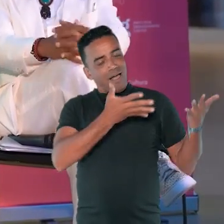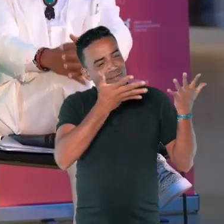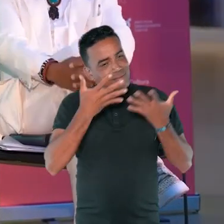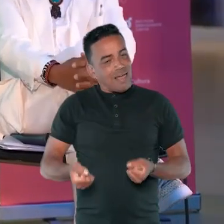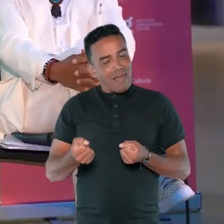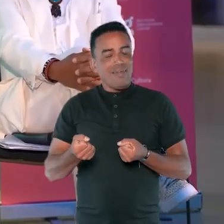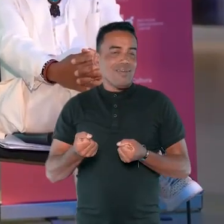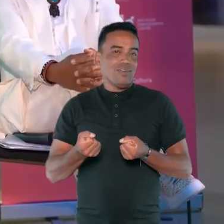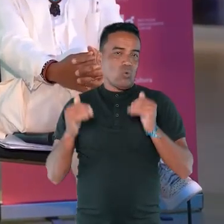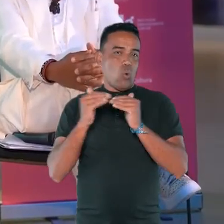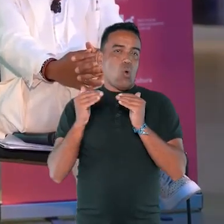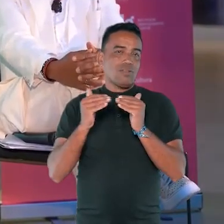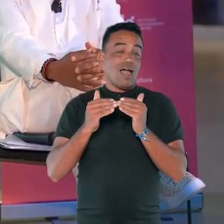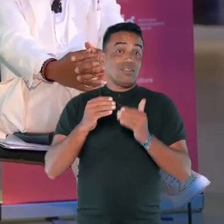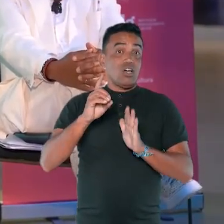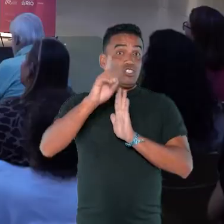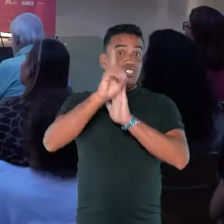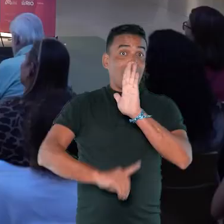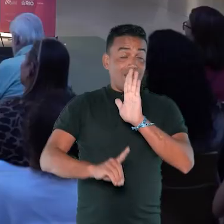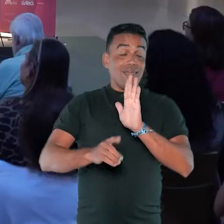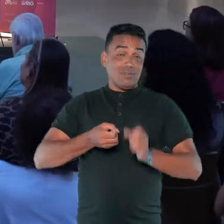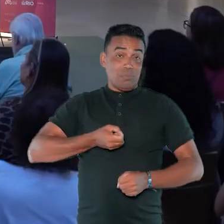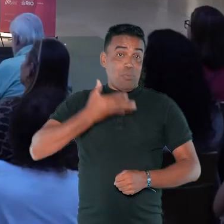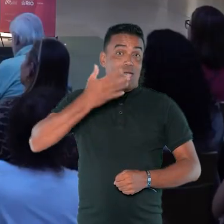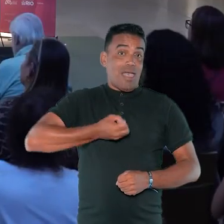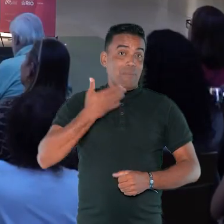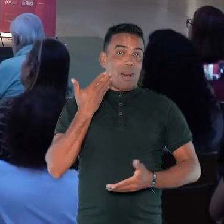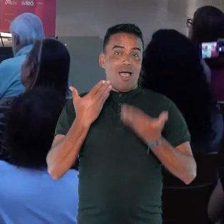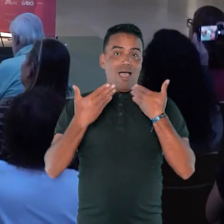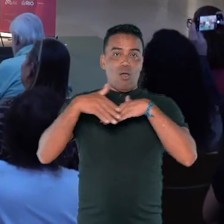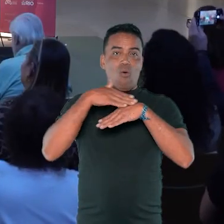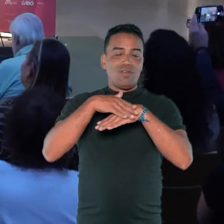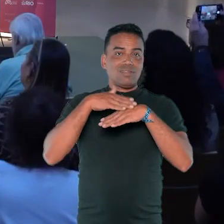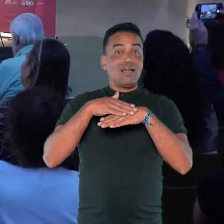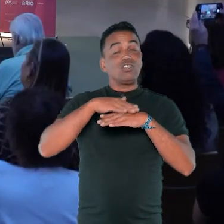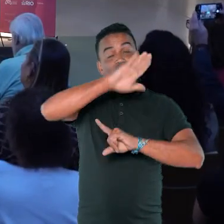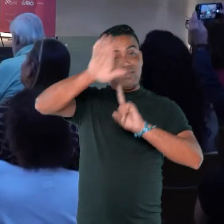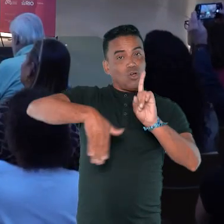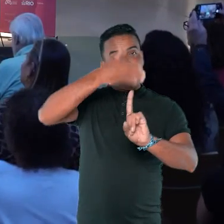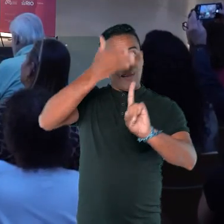lisos, cujo comprimento lhe passa os ombros. Ela traja conjunto de casaco, calça e blusa do